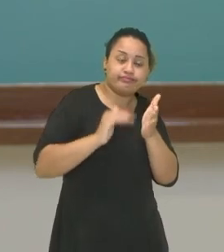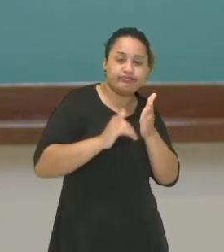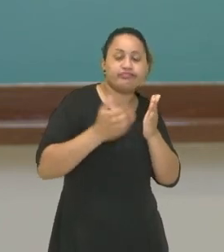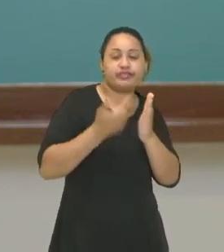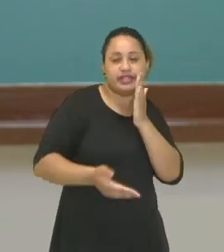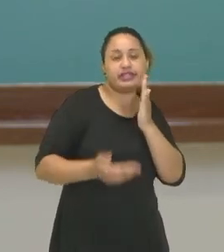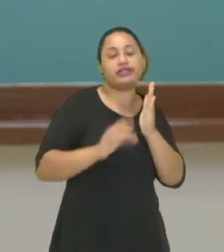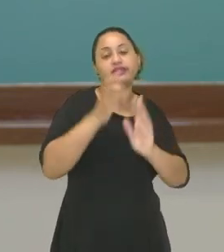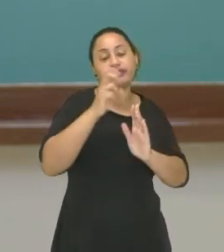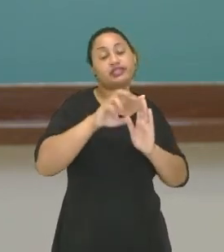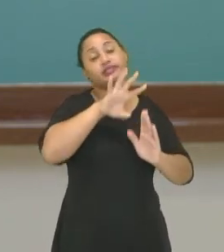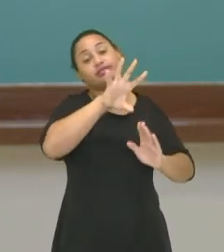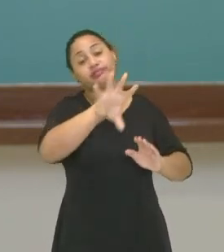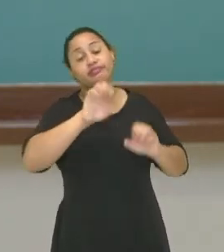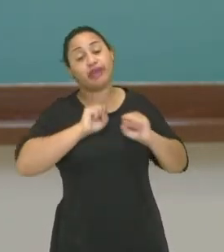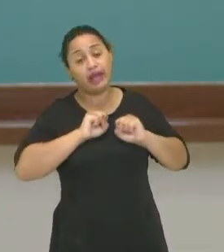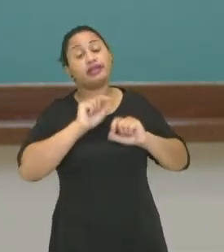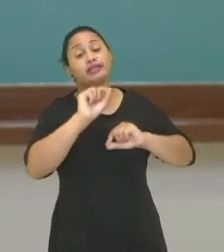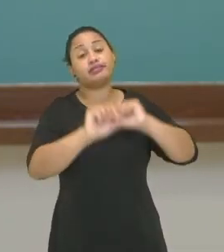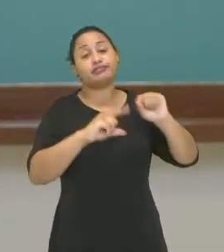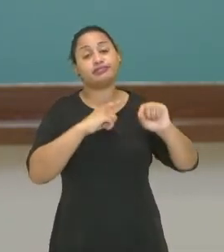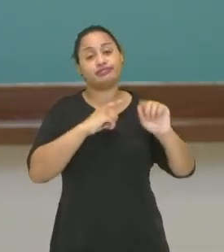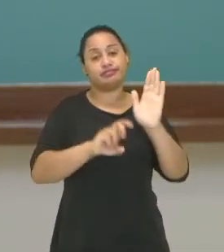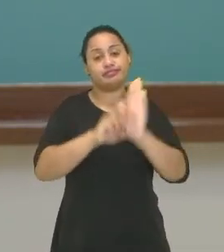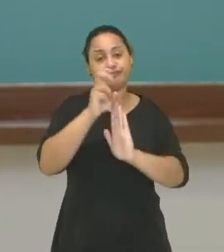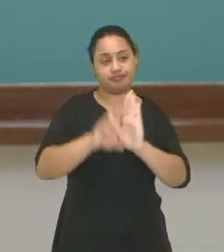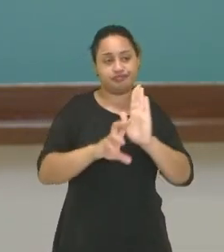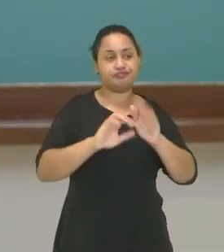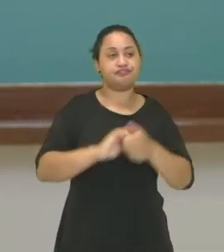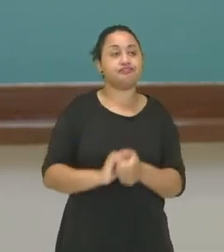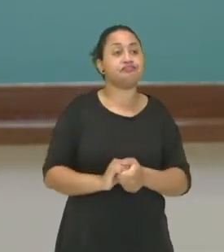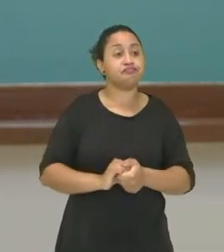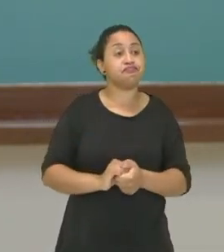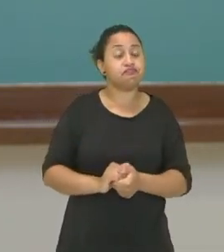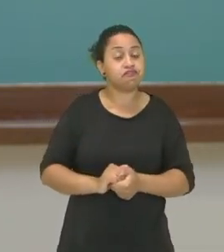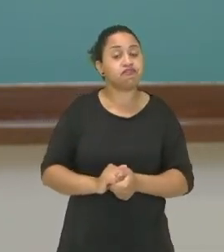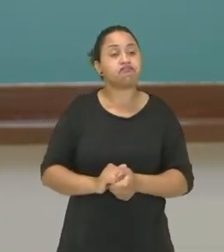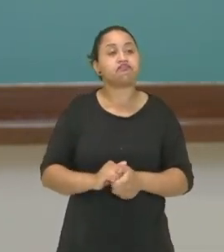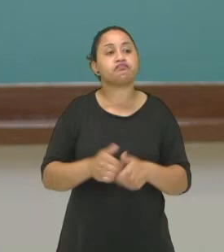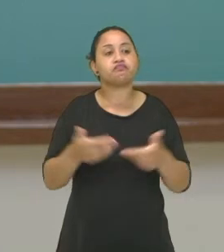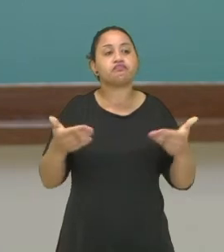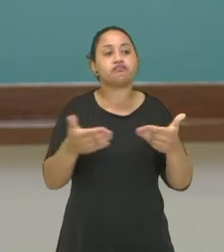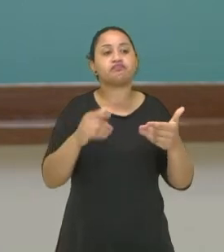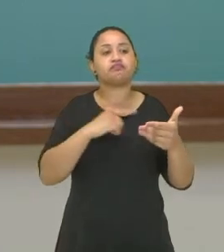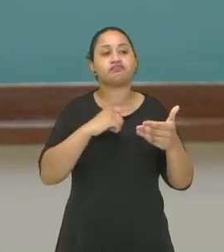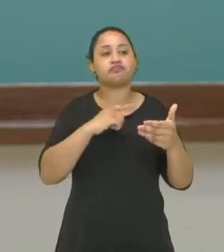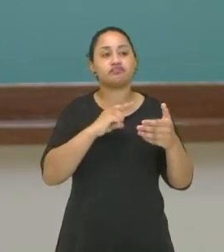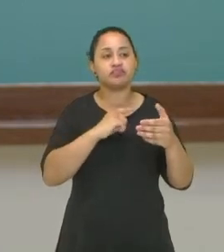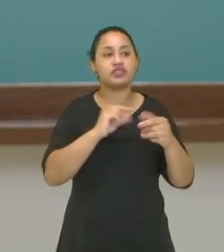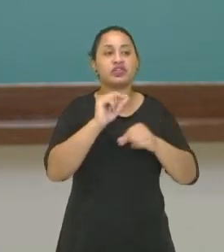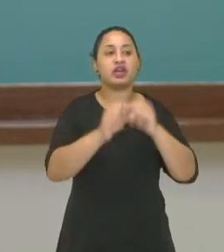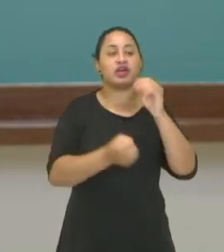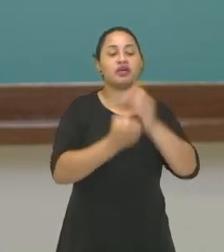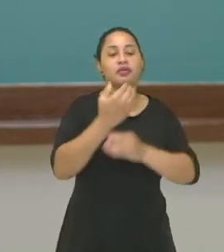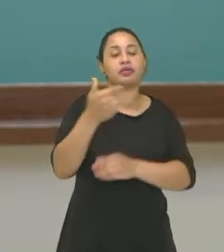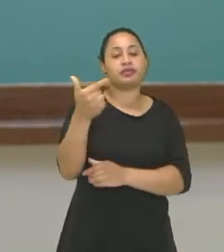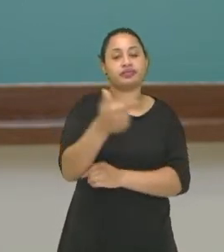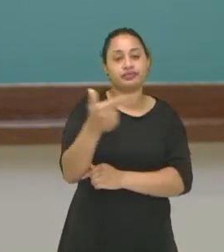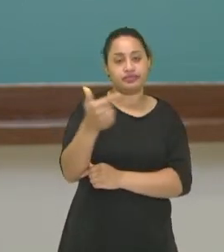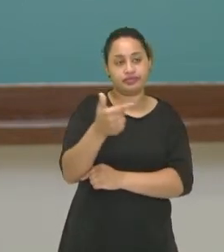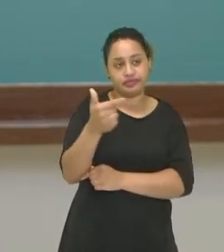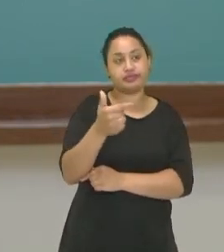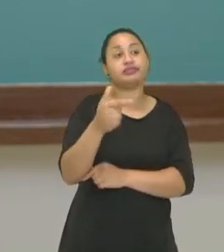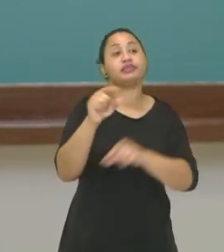isso é importante para a gente aprofundar esse conhecimento. Aí nós vamos para o nível de produtividade secundária,